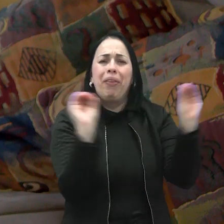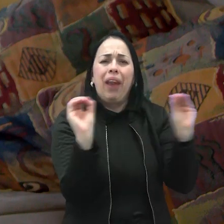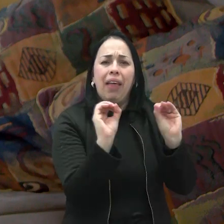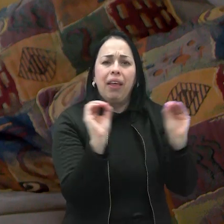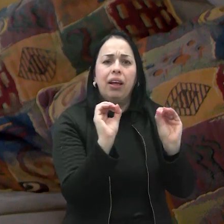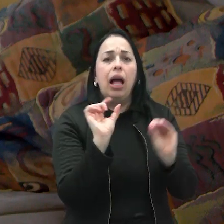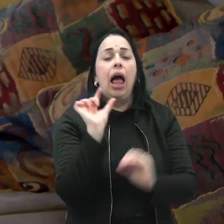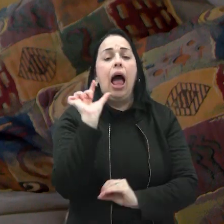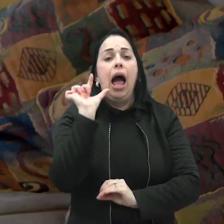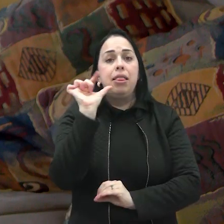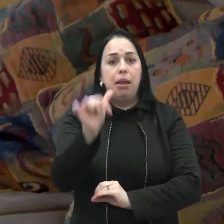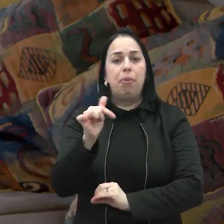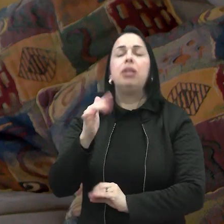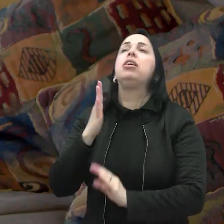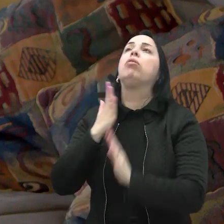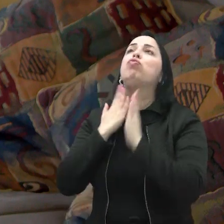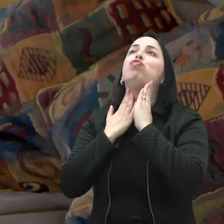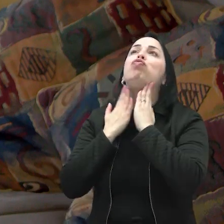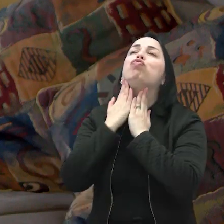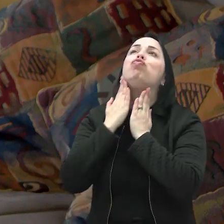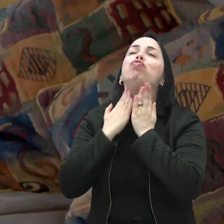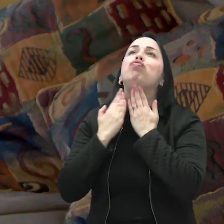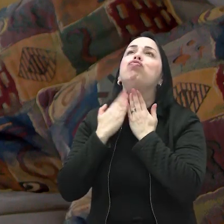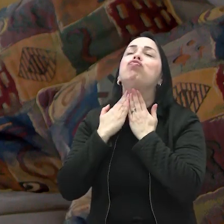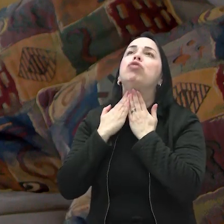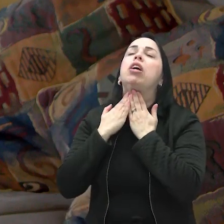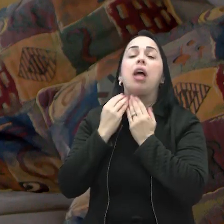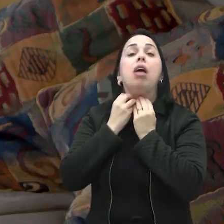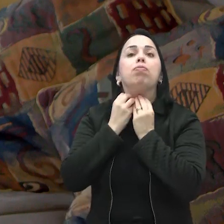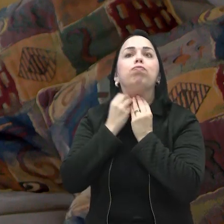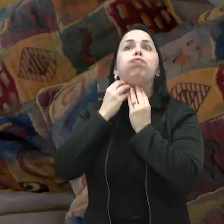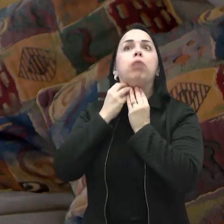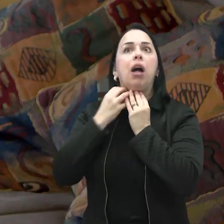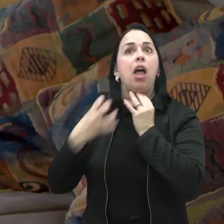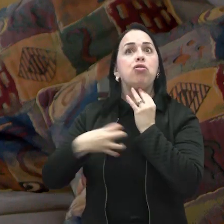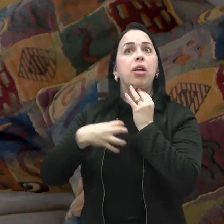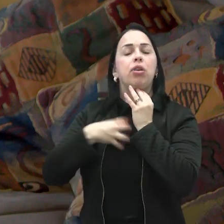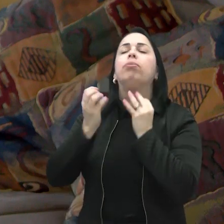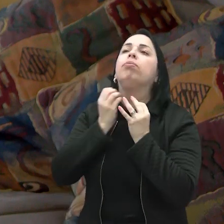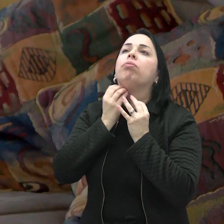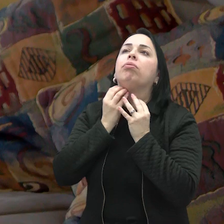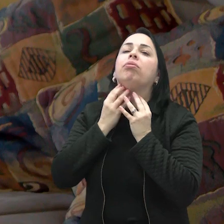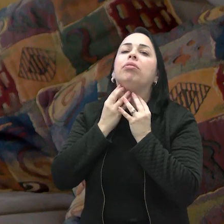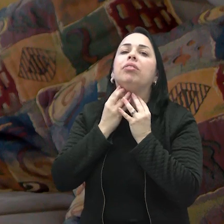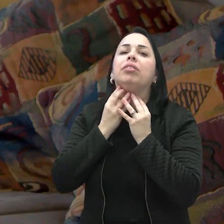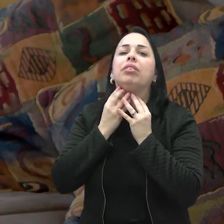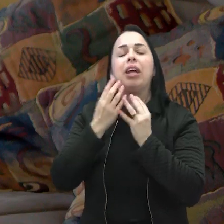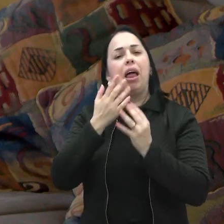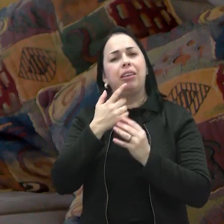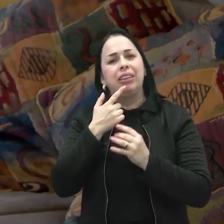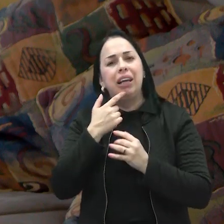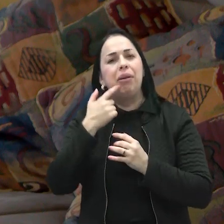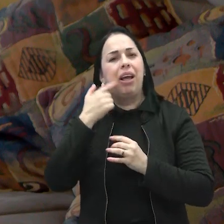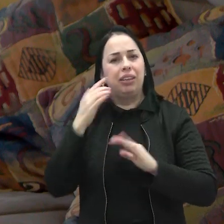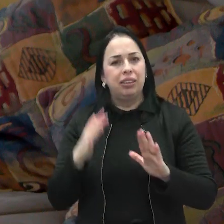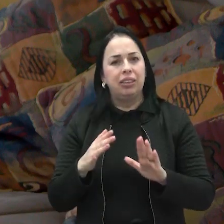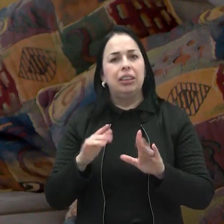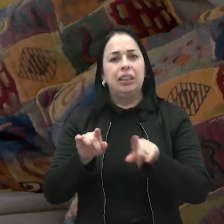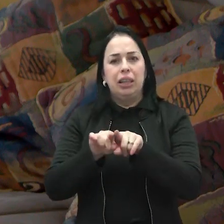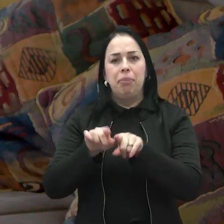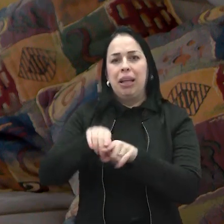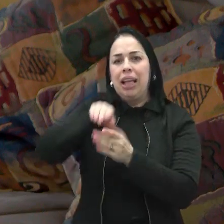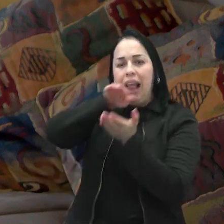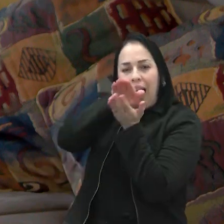dor. E depois, sozinha, palpando, eu encontrei a fonte da dor, que era embaixo da língua, no